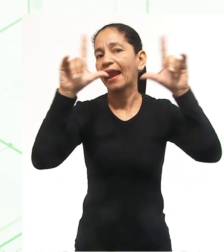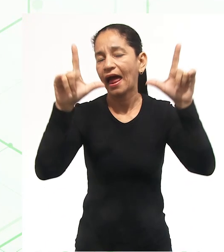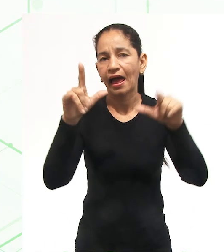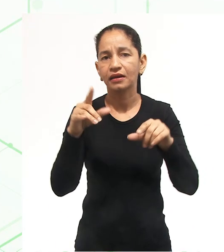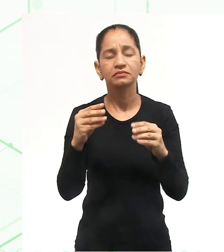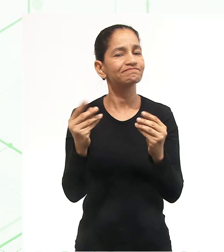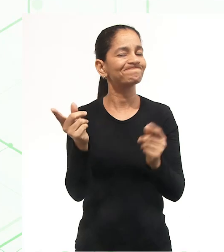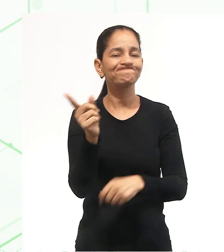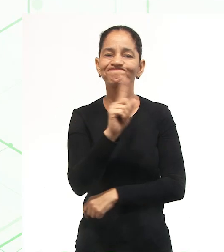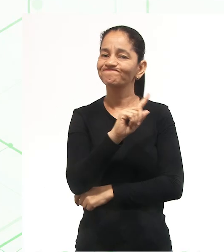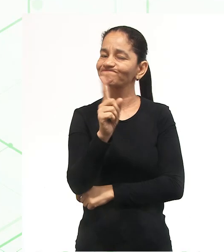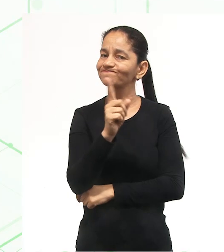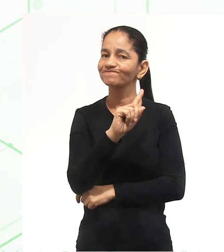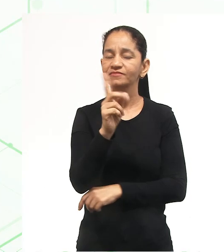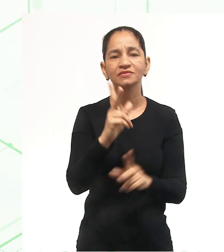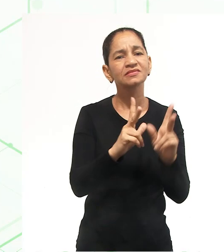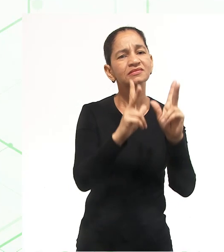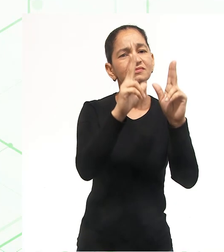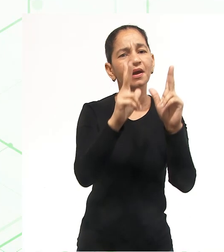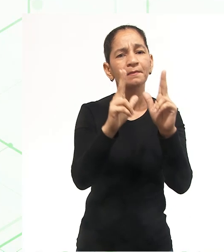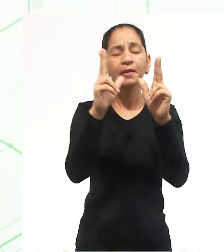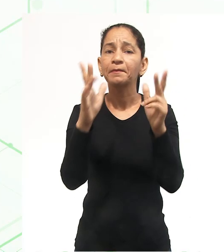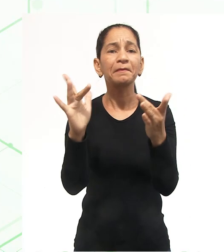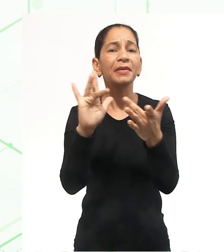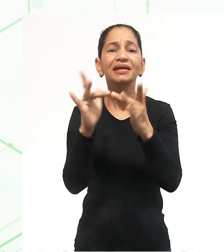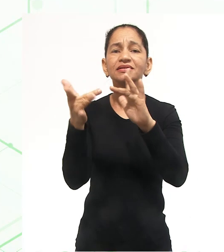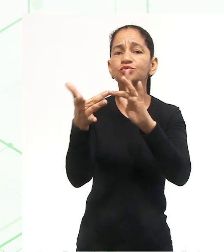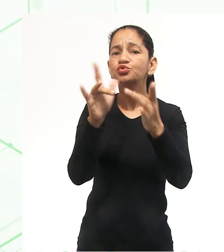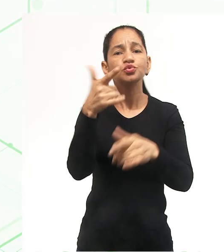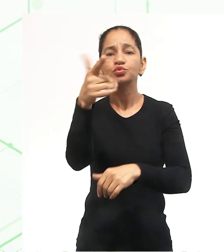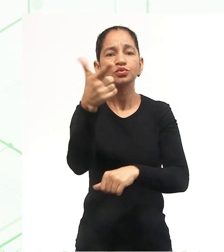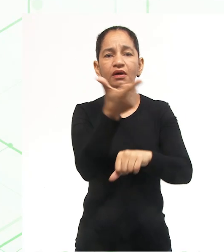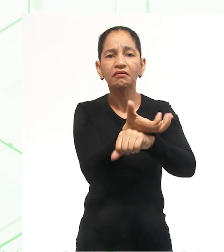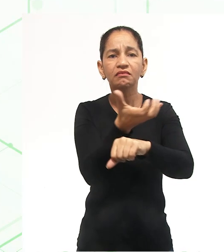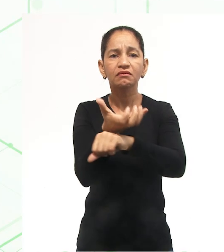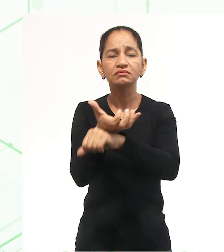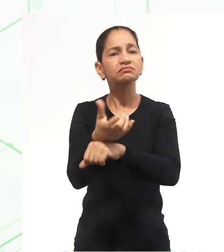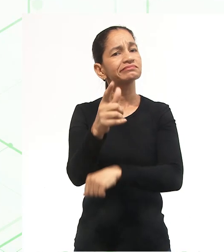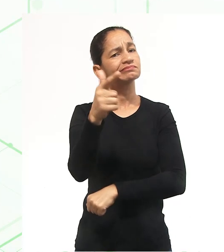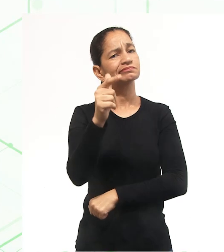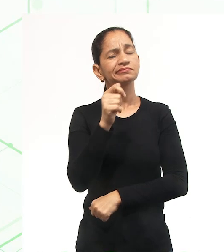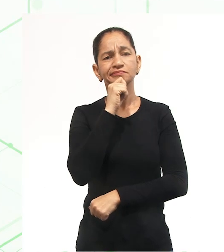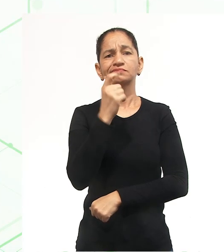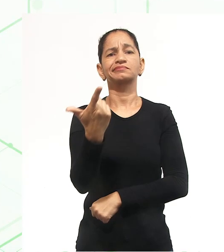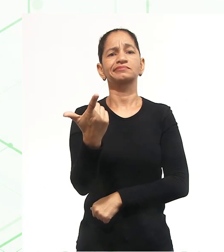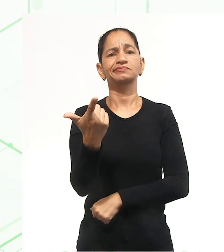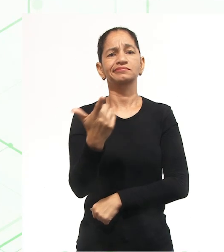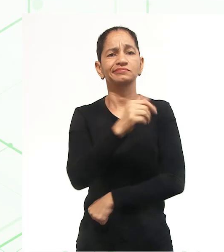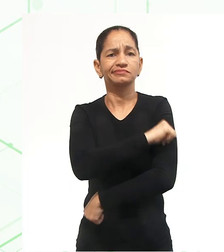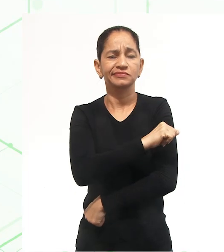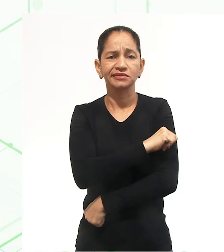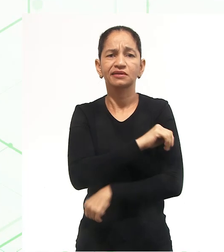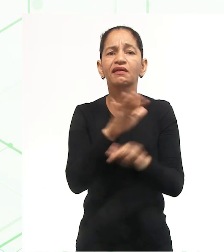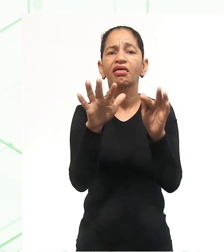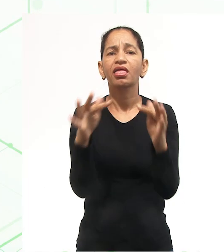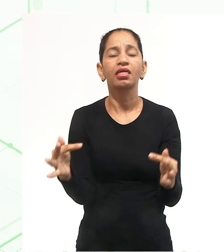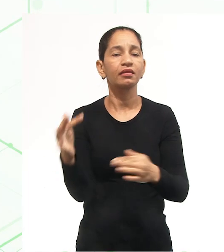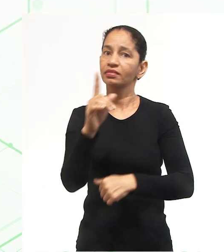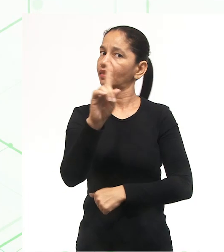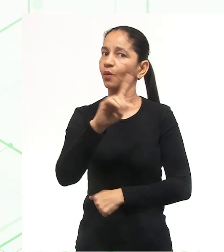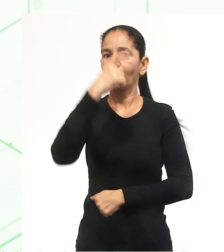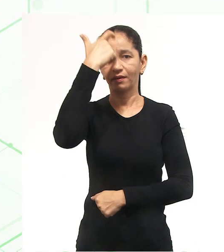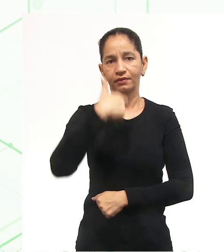tudo fragmentado, nenhuma disciplina conversava com a outra. E é interessante quando a gente estuda, parece assim tão simples, mas não